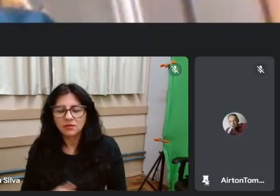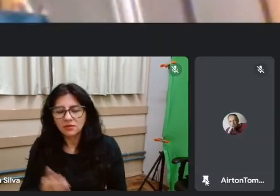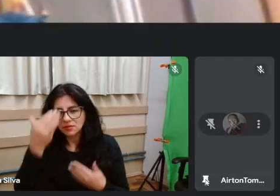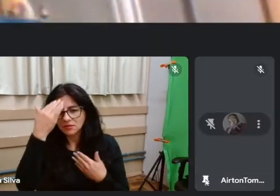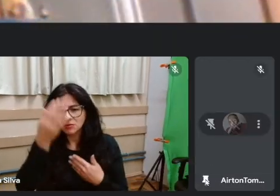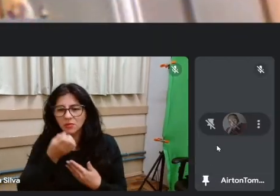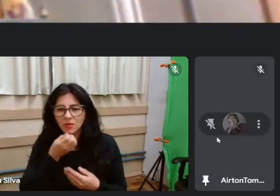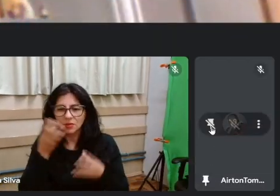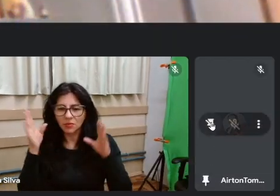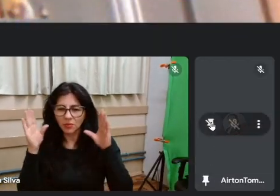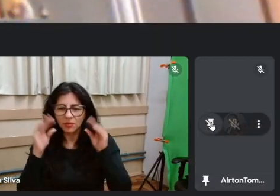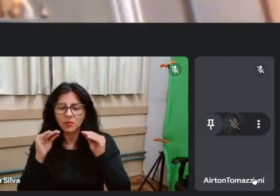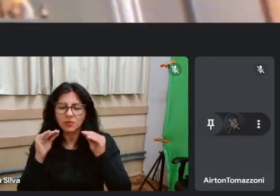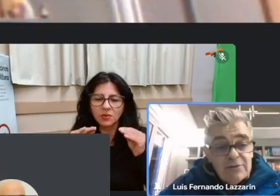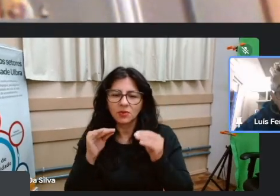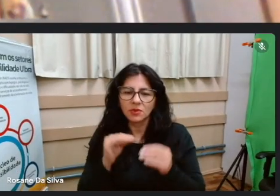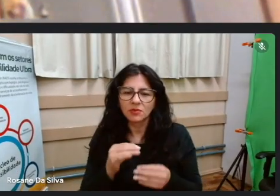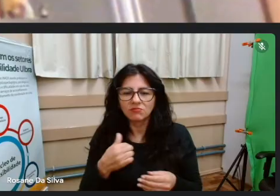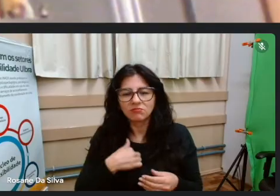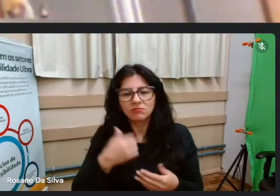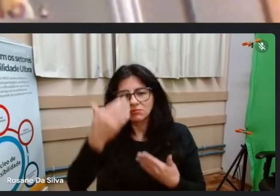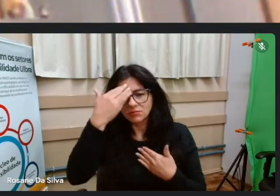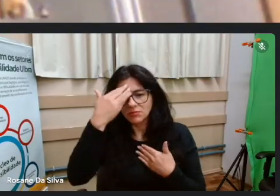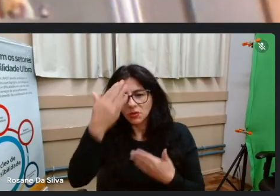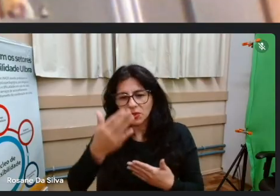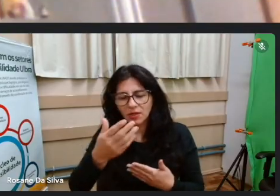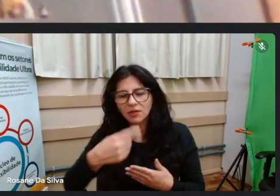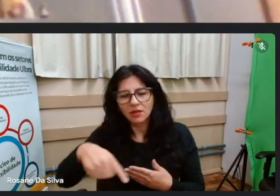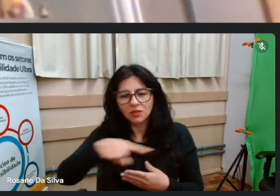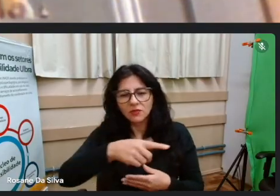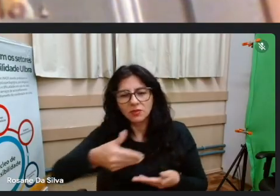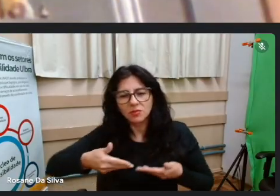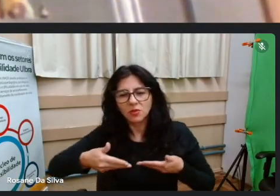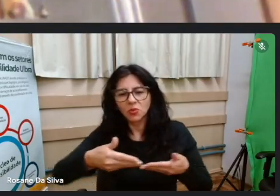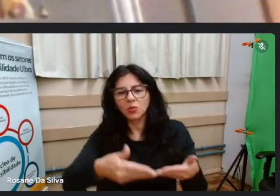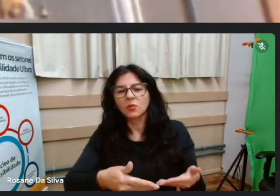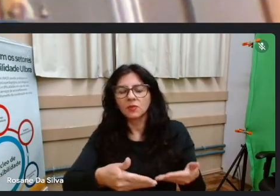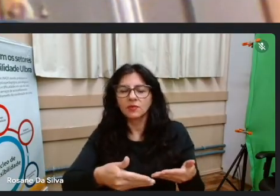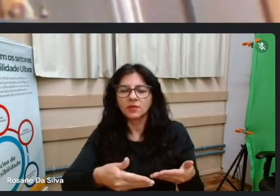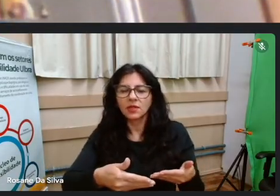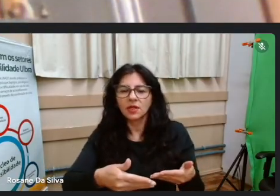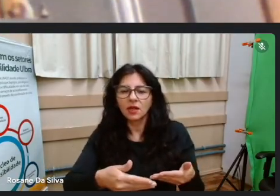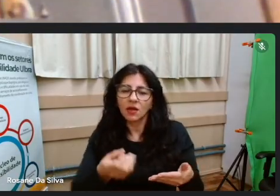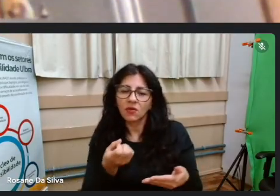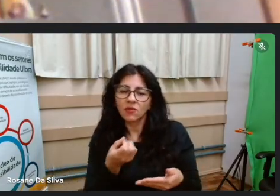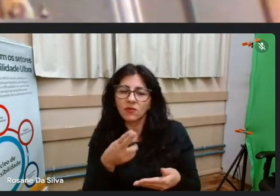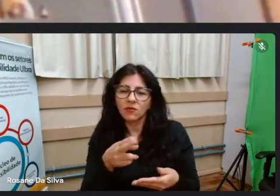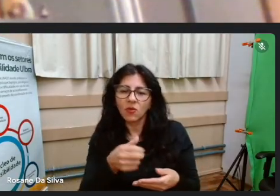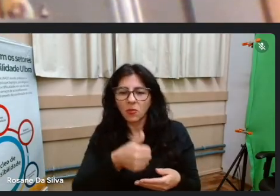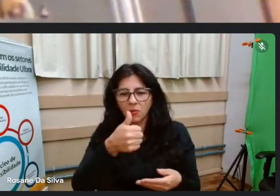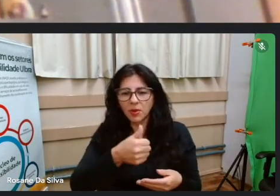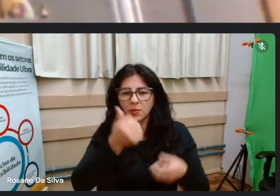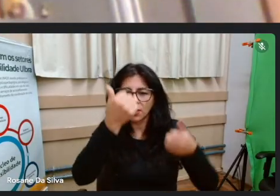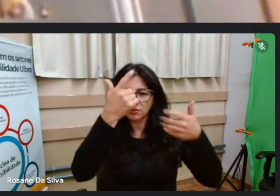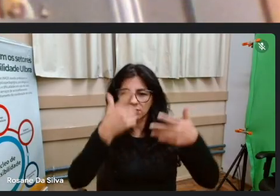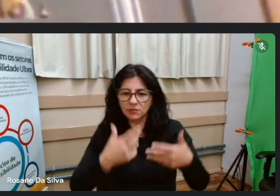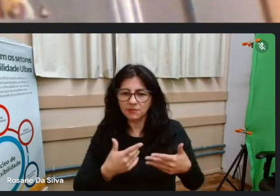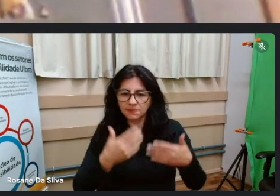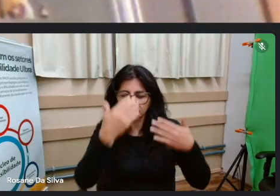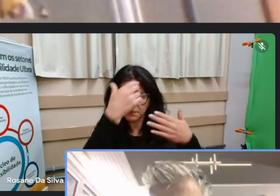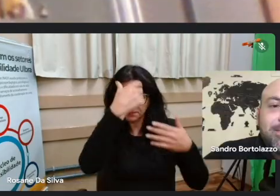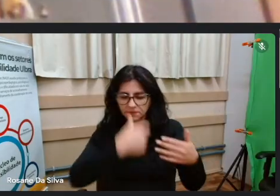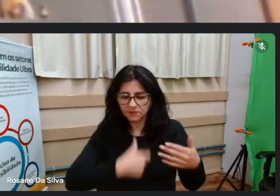noite eh agradeço muito o convite eh vou fazer primeiro então minha áudio de